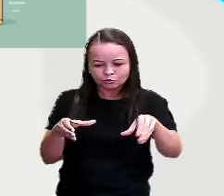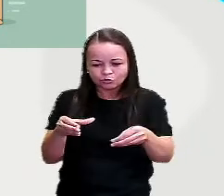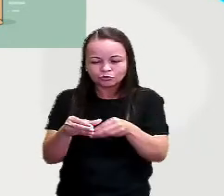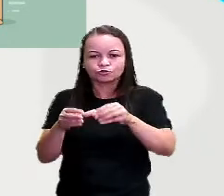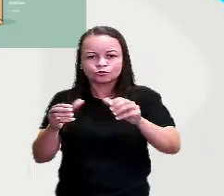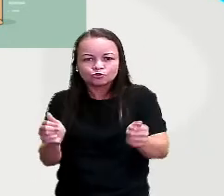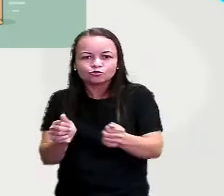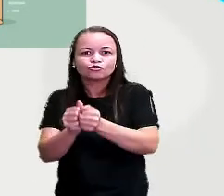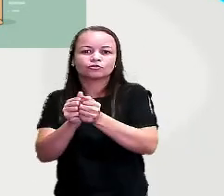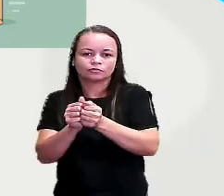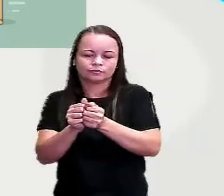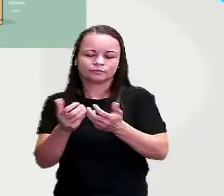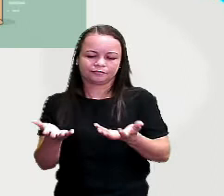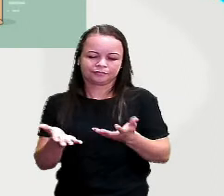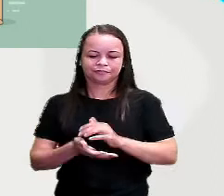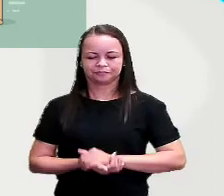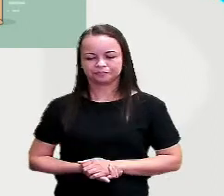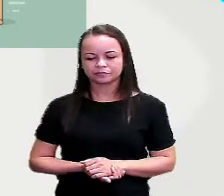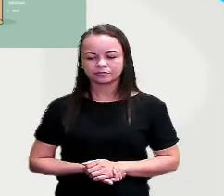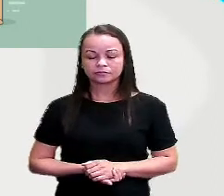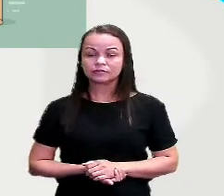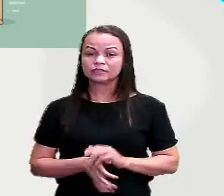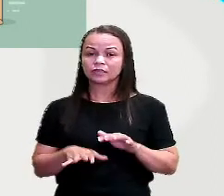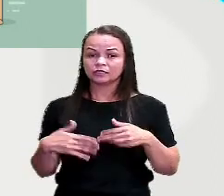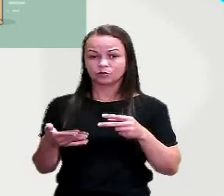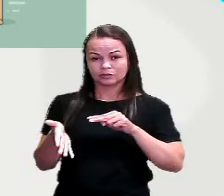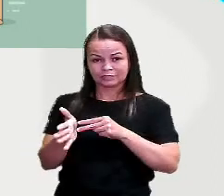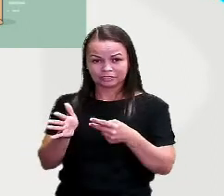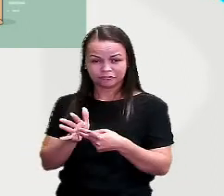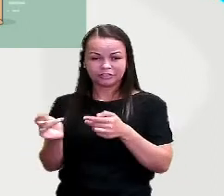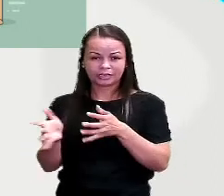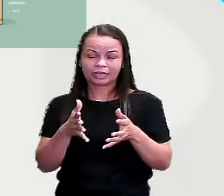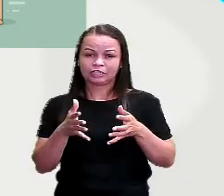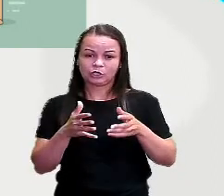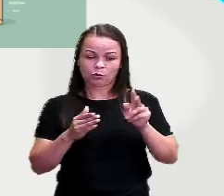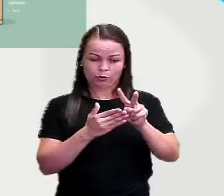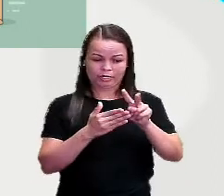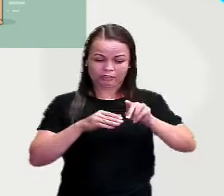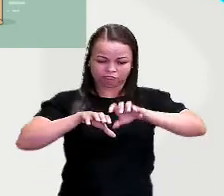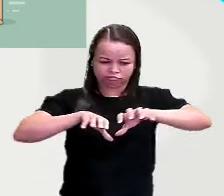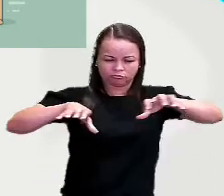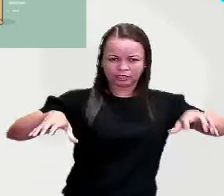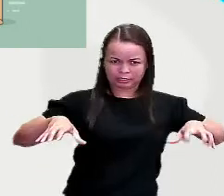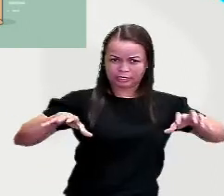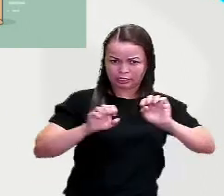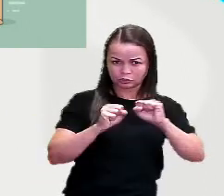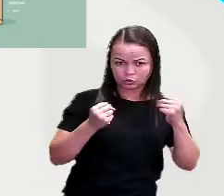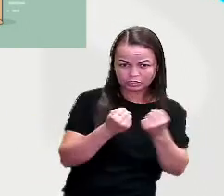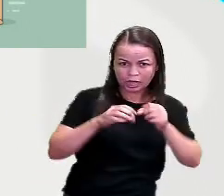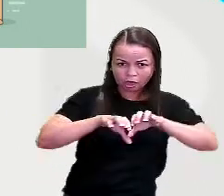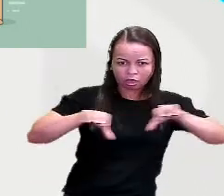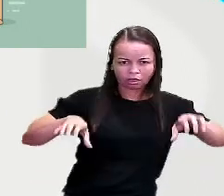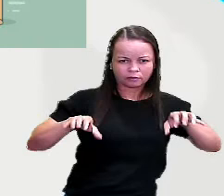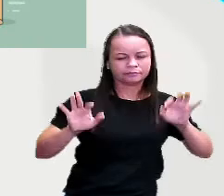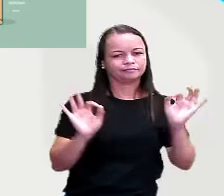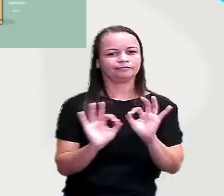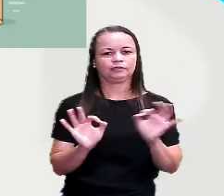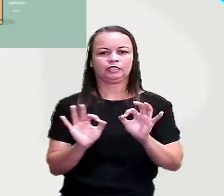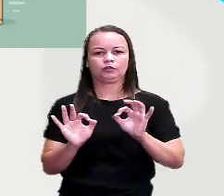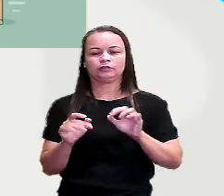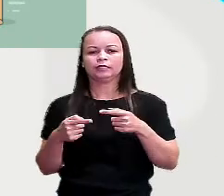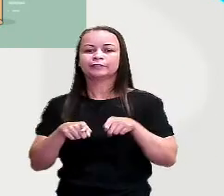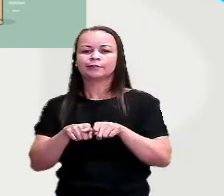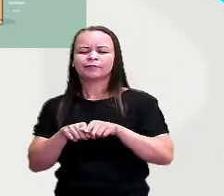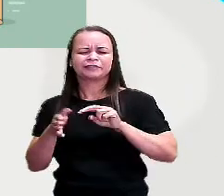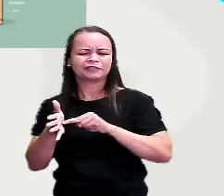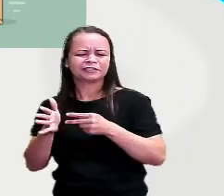diferenças culturais, no entanto, não significam que os índios são obrigados a viver separados ou isolados da sociedade. Isso também não significa que eles não